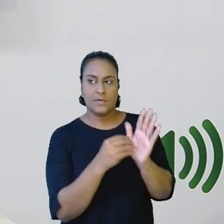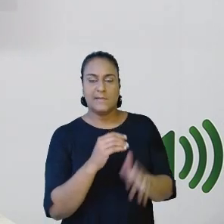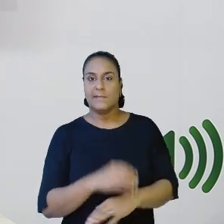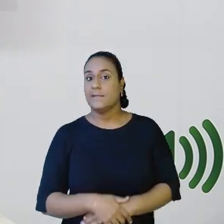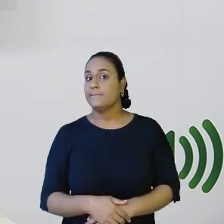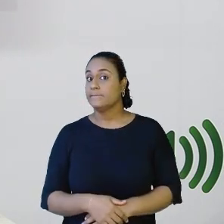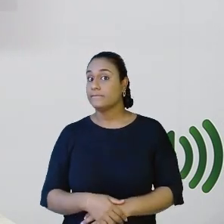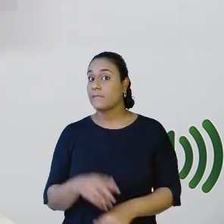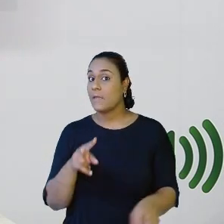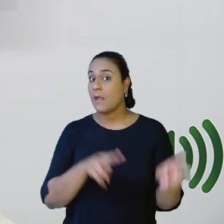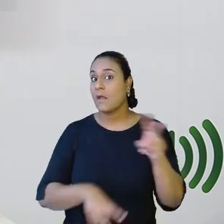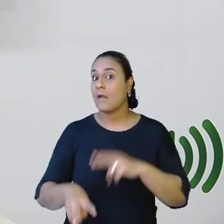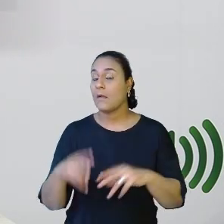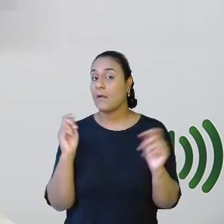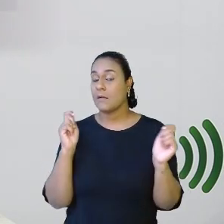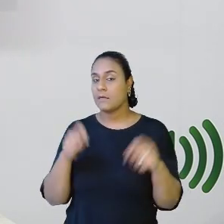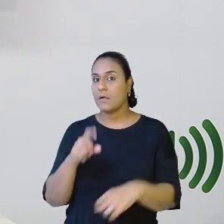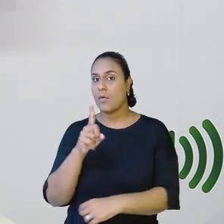estão observando